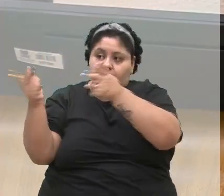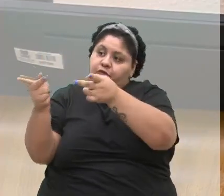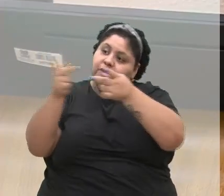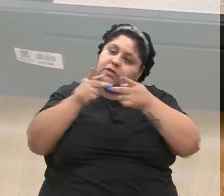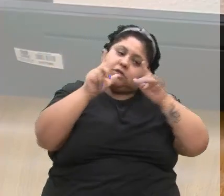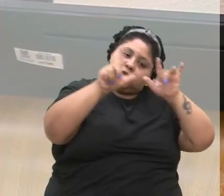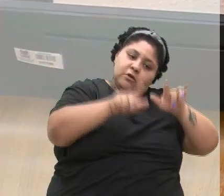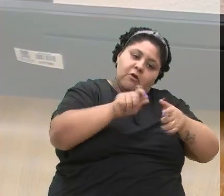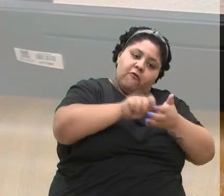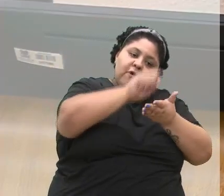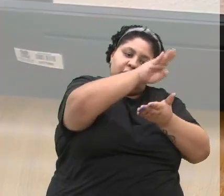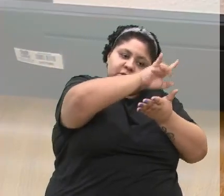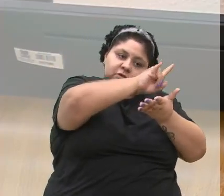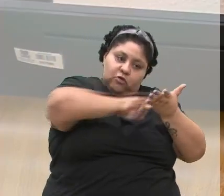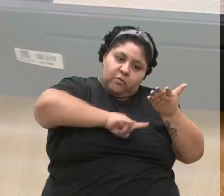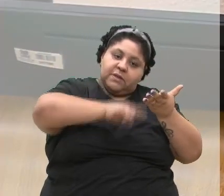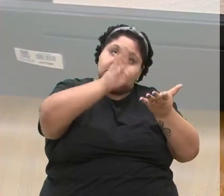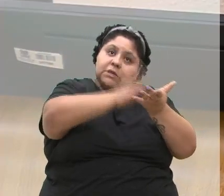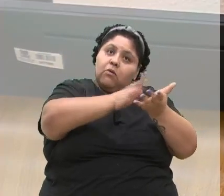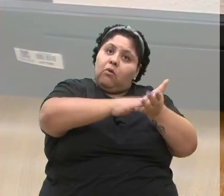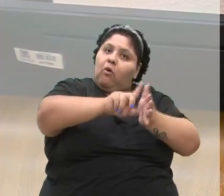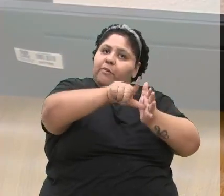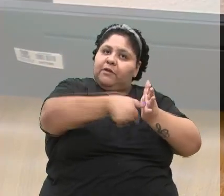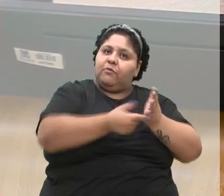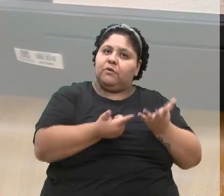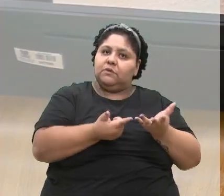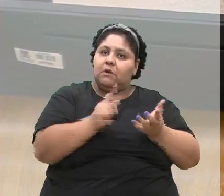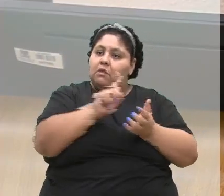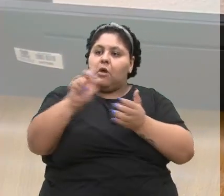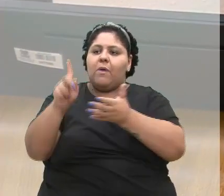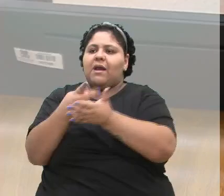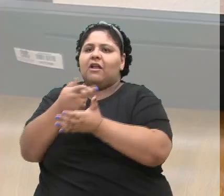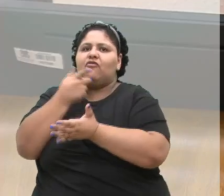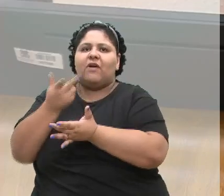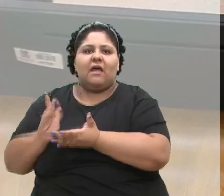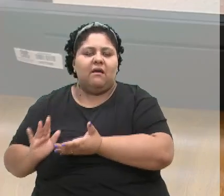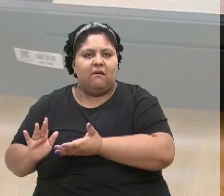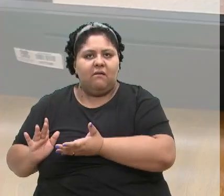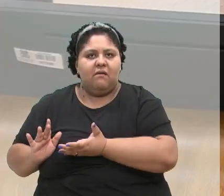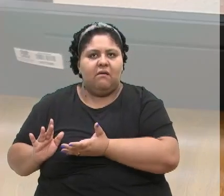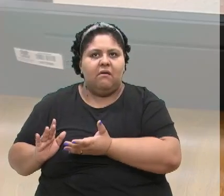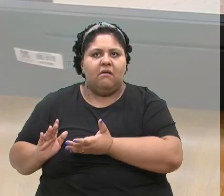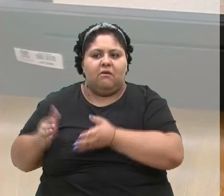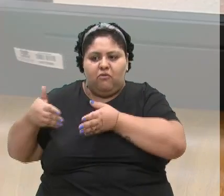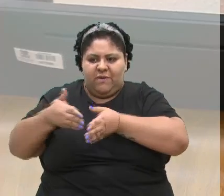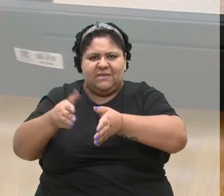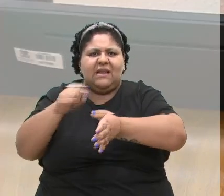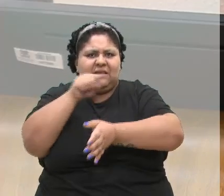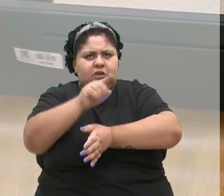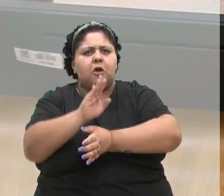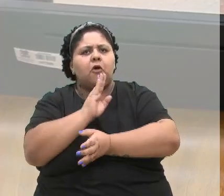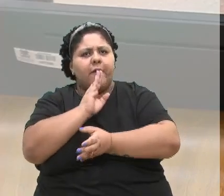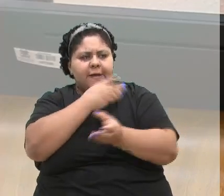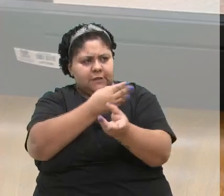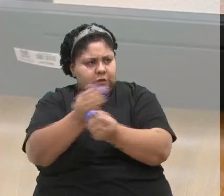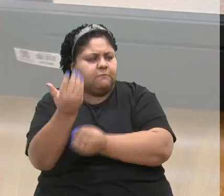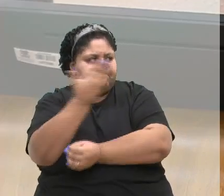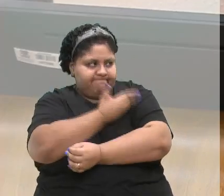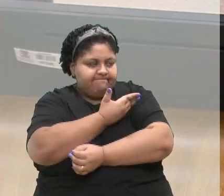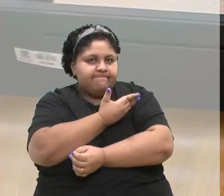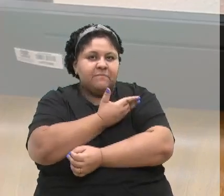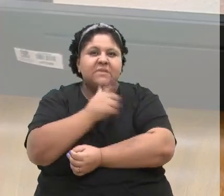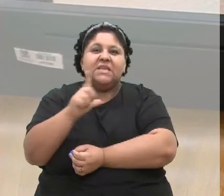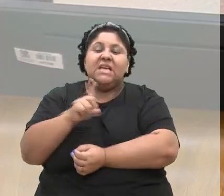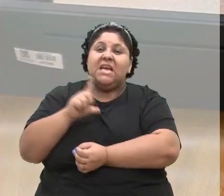os requerimentos e faça as cobranças. Então não é maldade aqui, mas eu vou falar, sabe, de uma estrada que a senhora conhece muito bem, vereadora Gladys, e eu